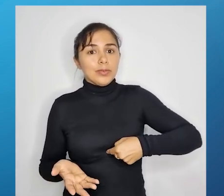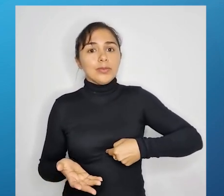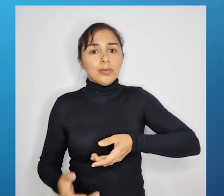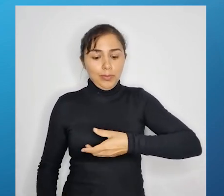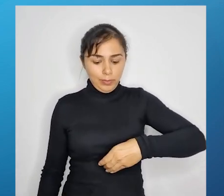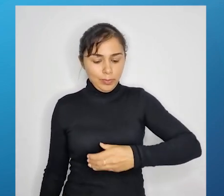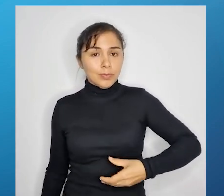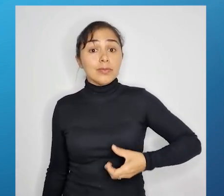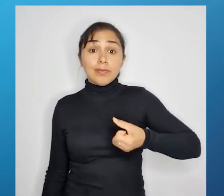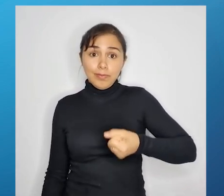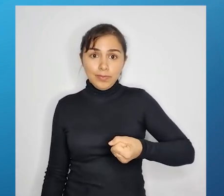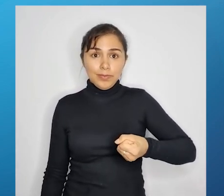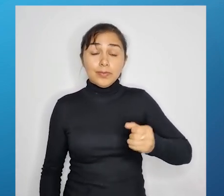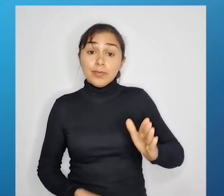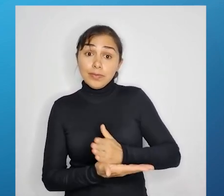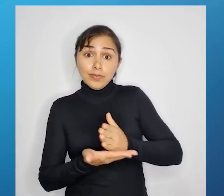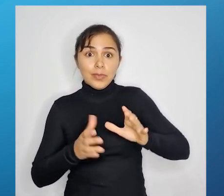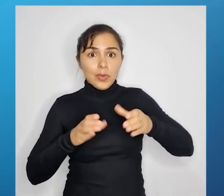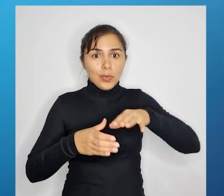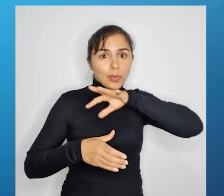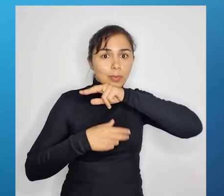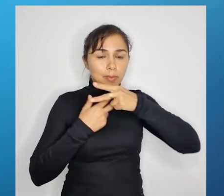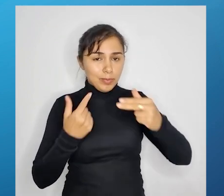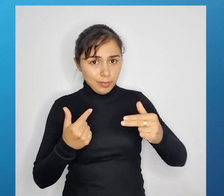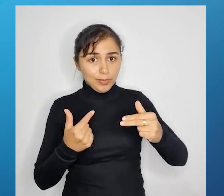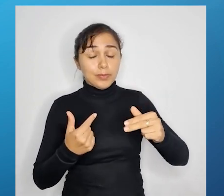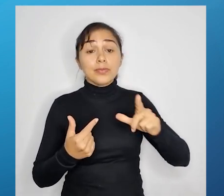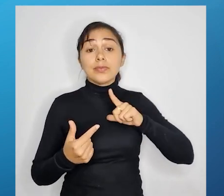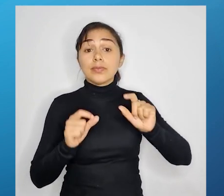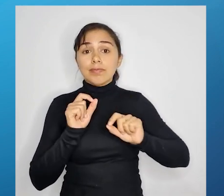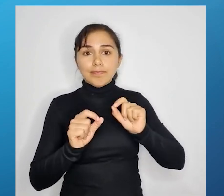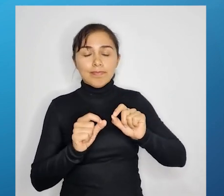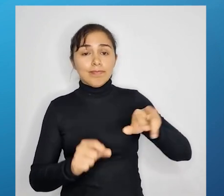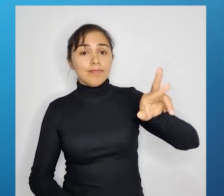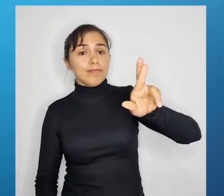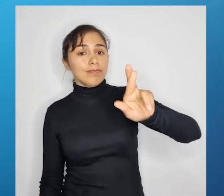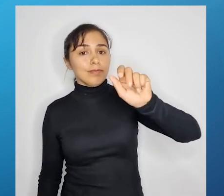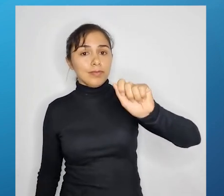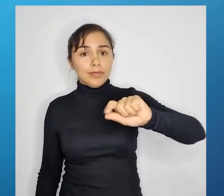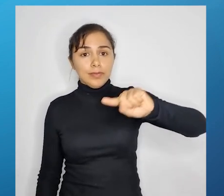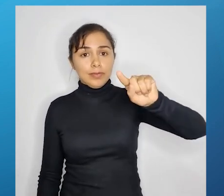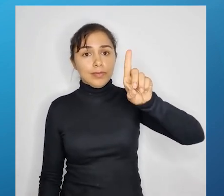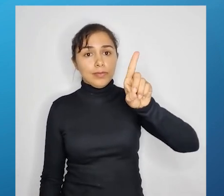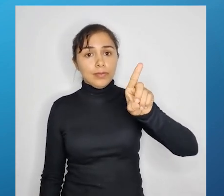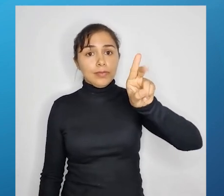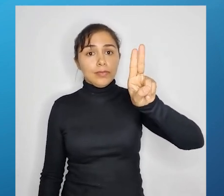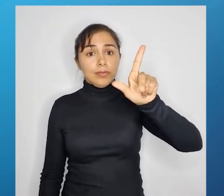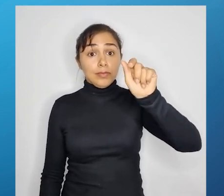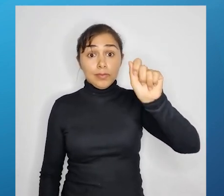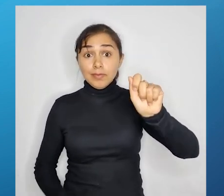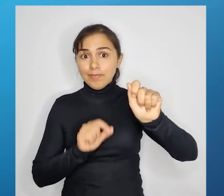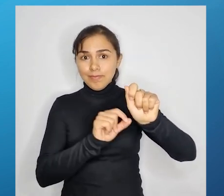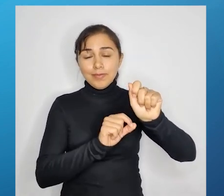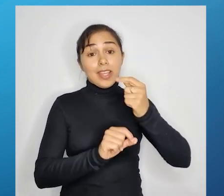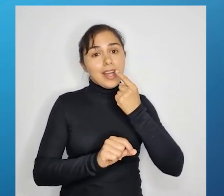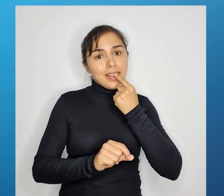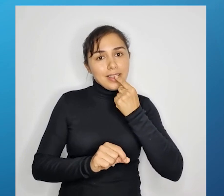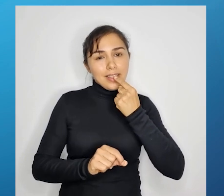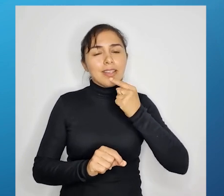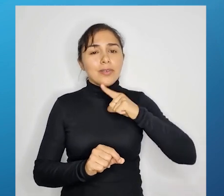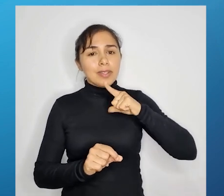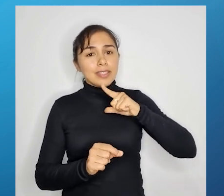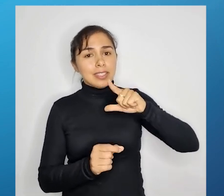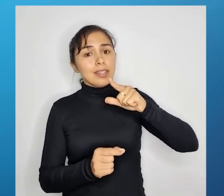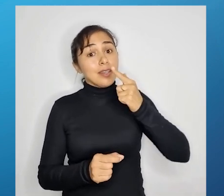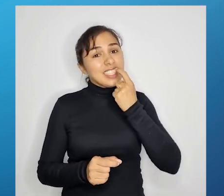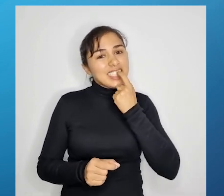ânus. Observem que em alguns animais, como os gastrópodes, nós temos a presença da rádula, que é como se fosse pequenos dentinhos na sua língua, que